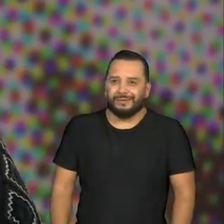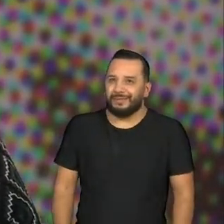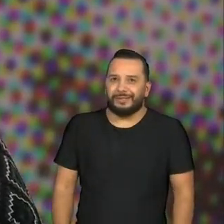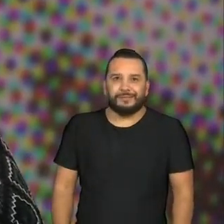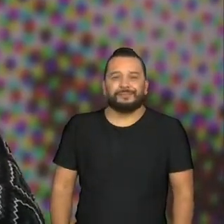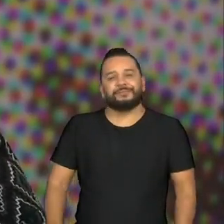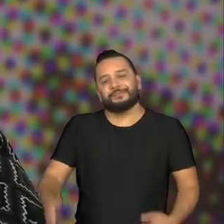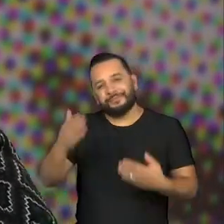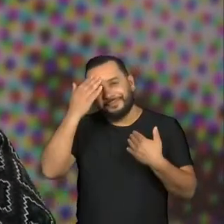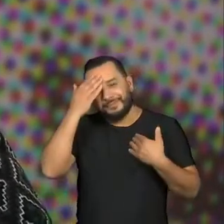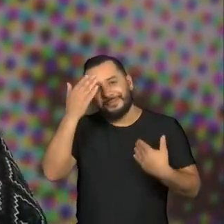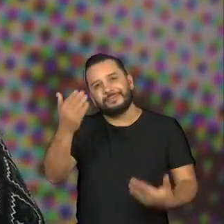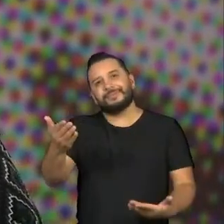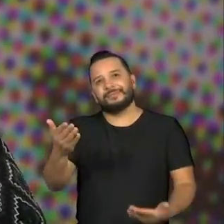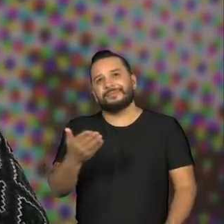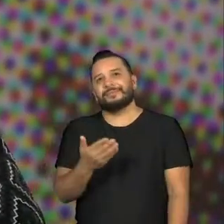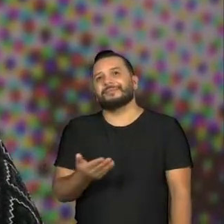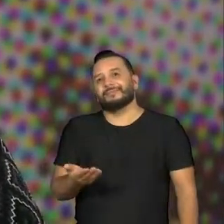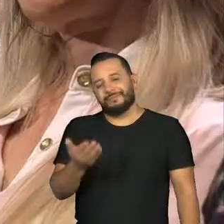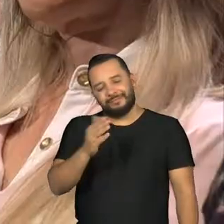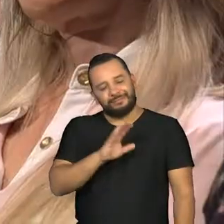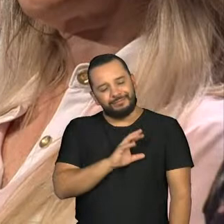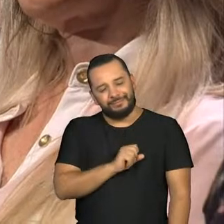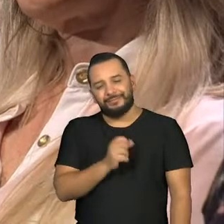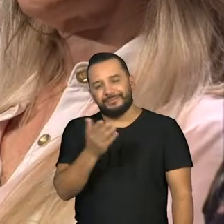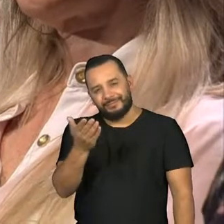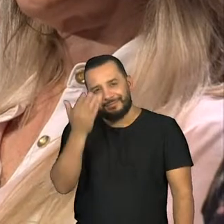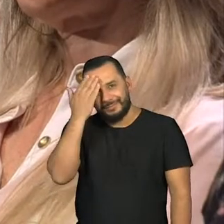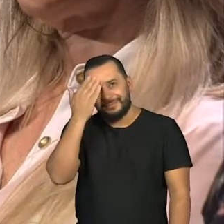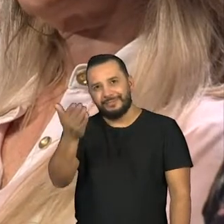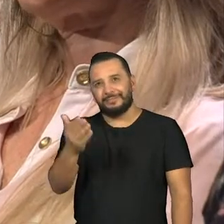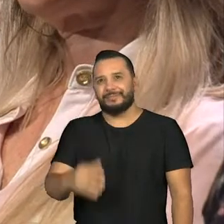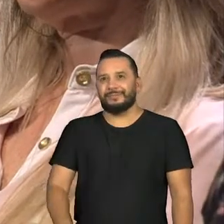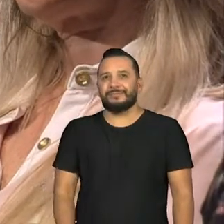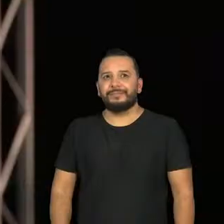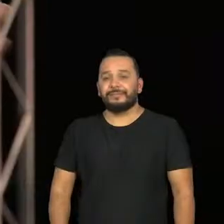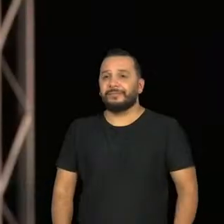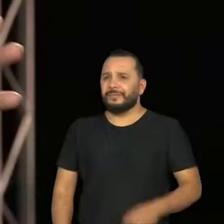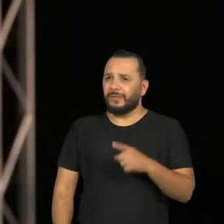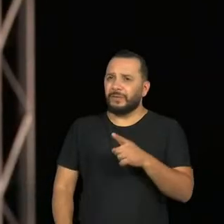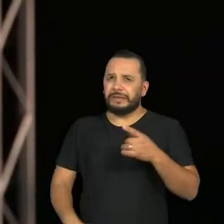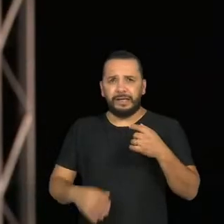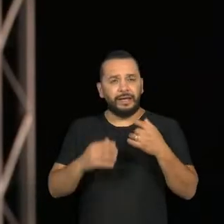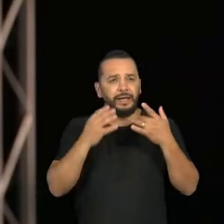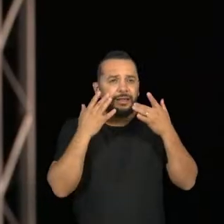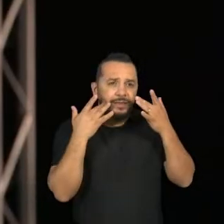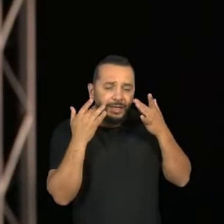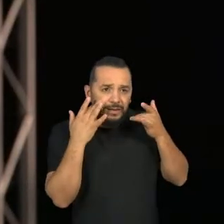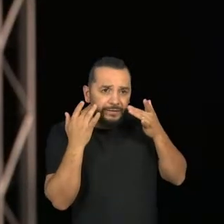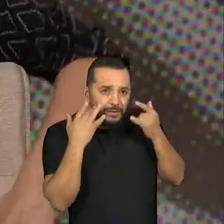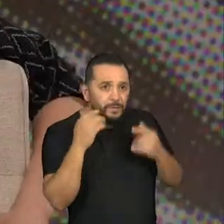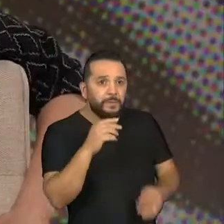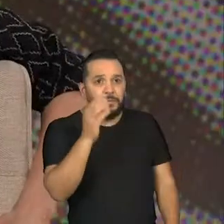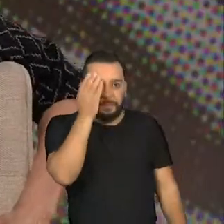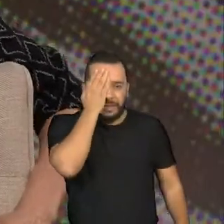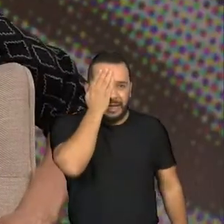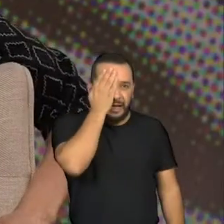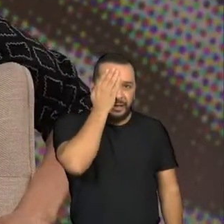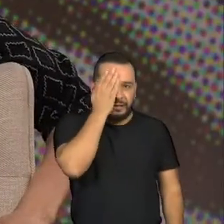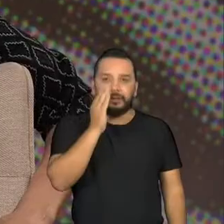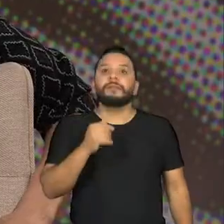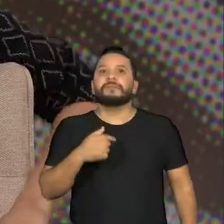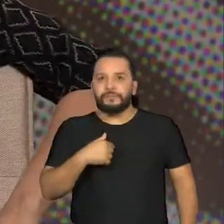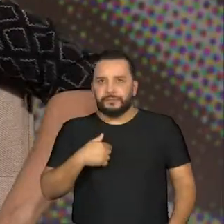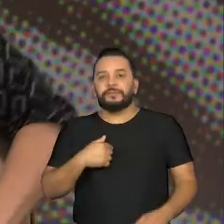Caruso, obrigada, meu querido. Muito obrigada. Você já estava fazendo TV Pirata nessa época? Eu fiz TV Pirata junto